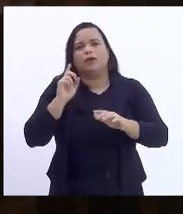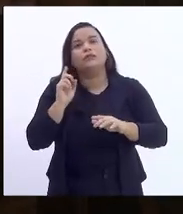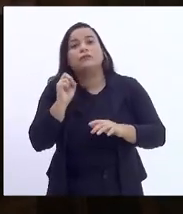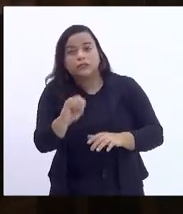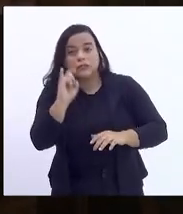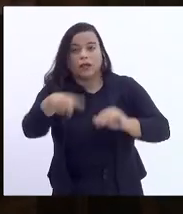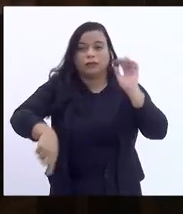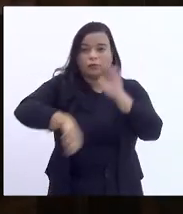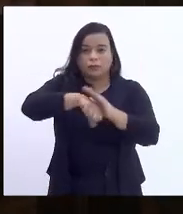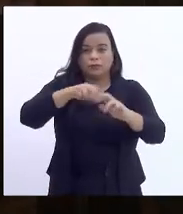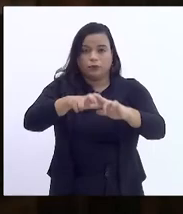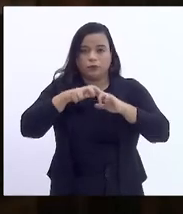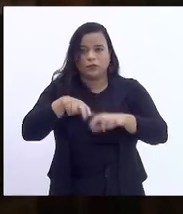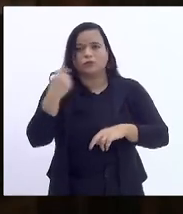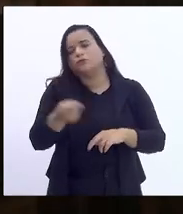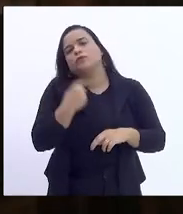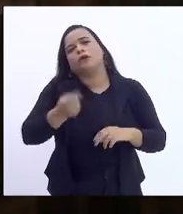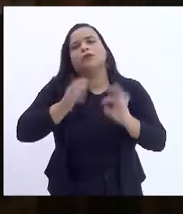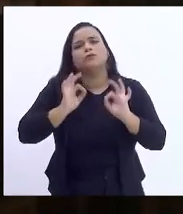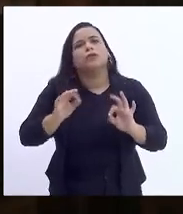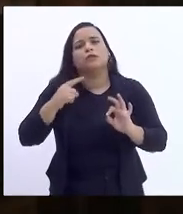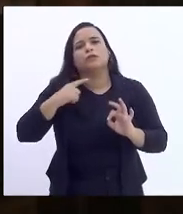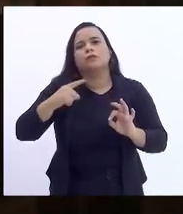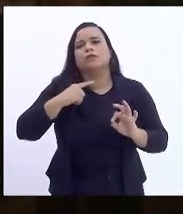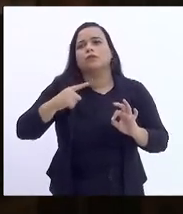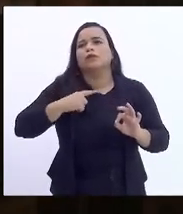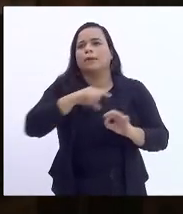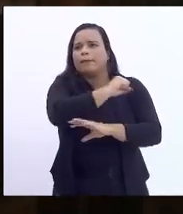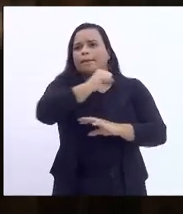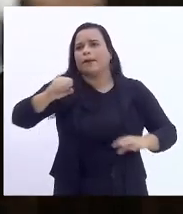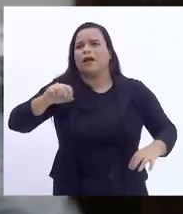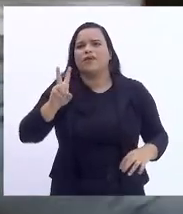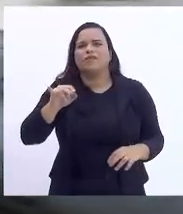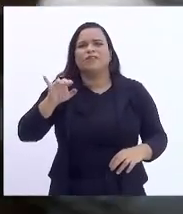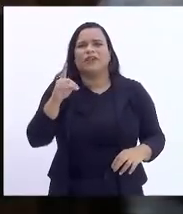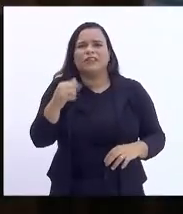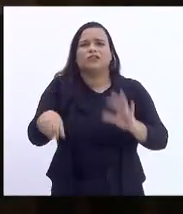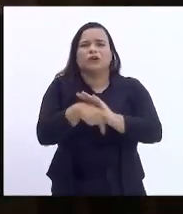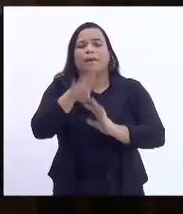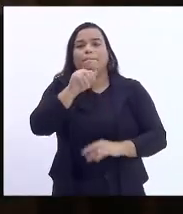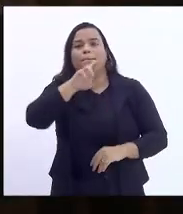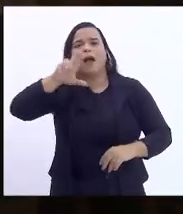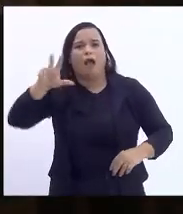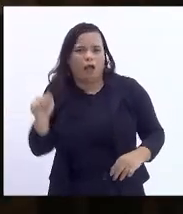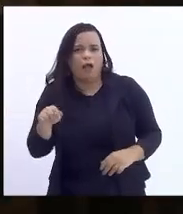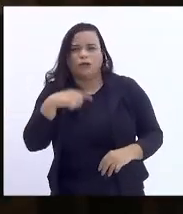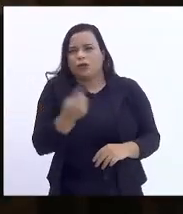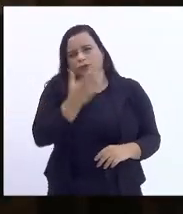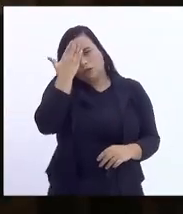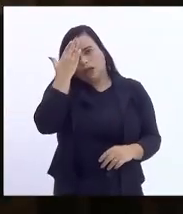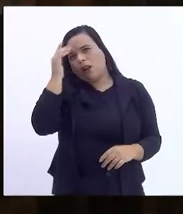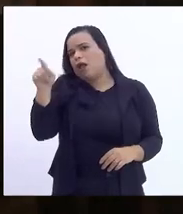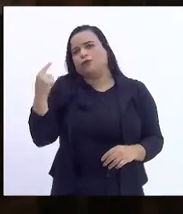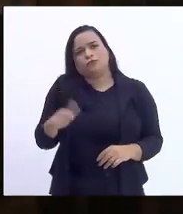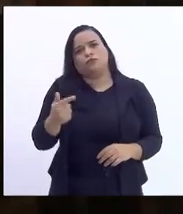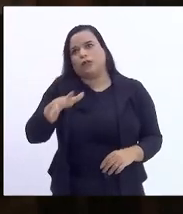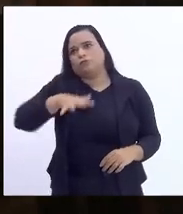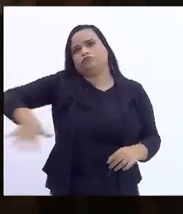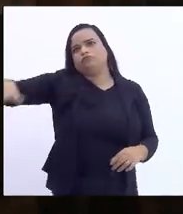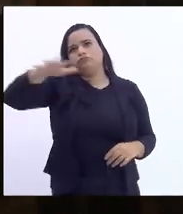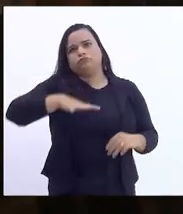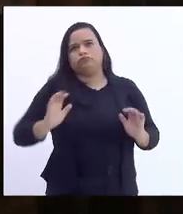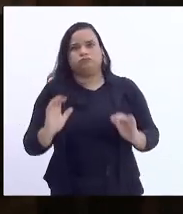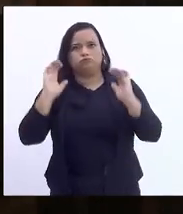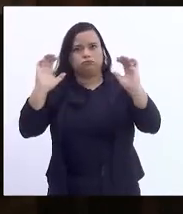se fosse por conta de criminalidade a gente até esquece lá no Vivendas da Barra e a gente não tem porque já está comprovado que lá é um reduto